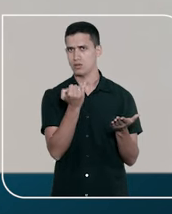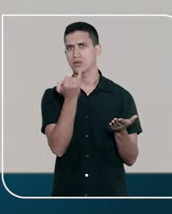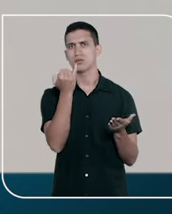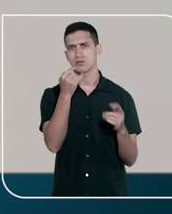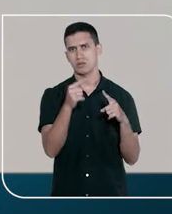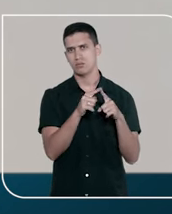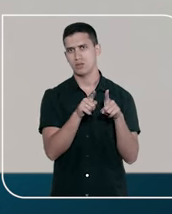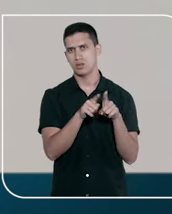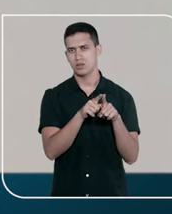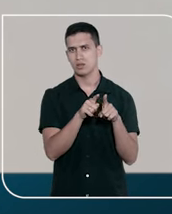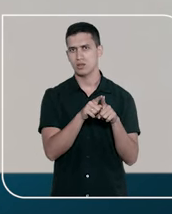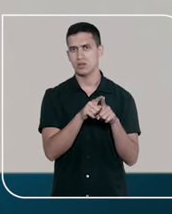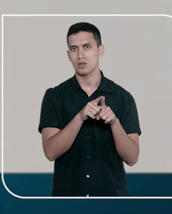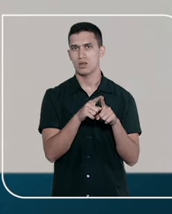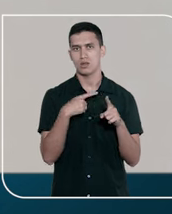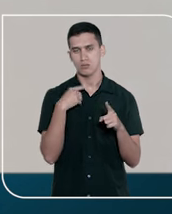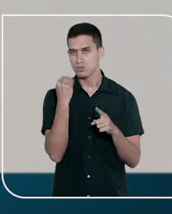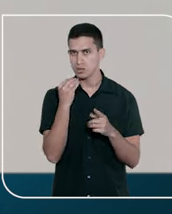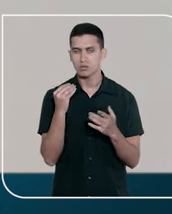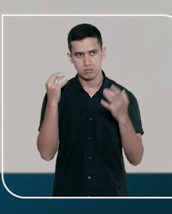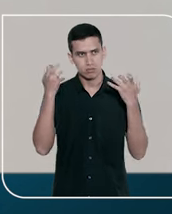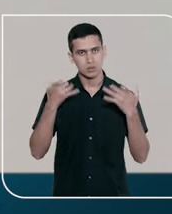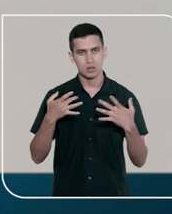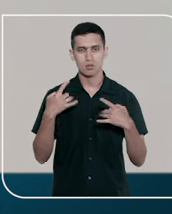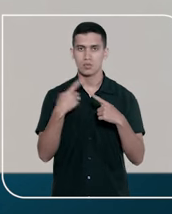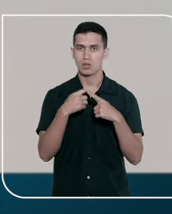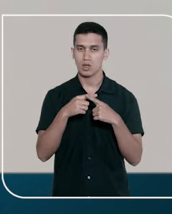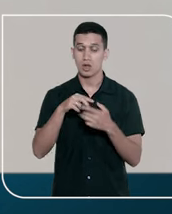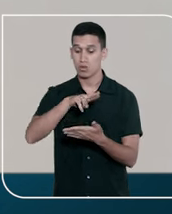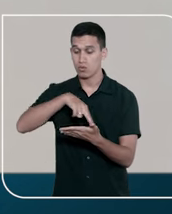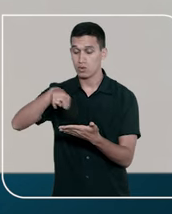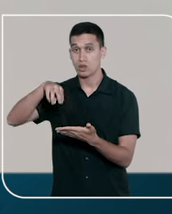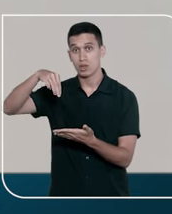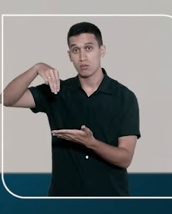inclusive. Aproveito até para colocar, a Convenção de Montreal